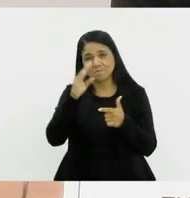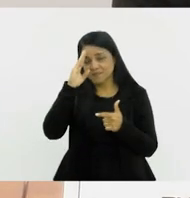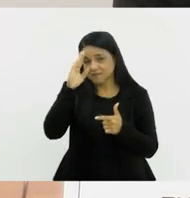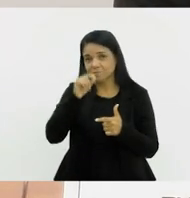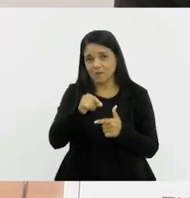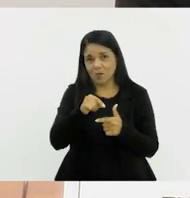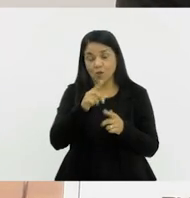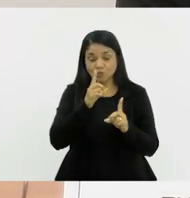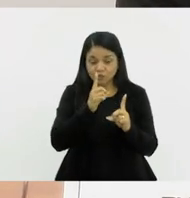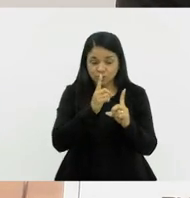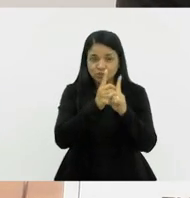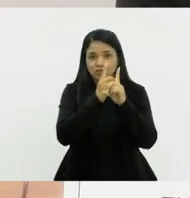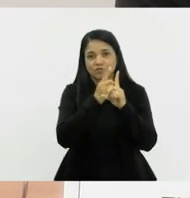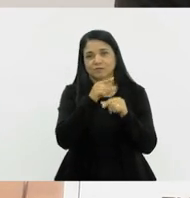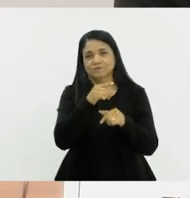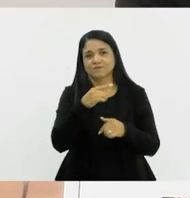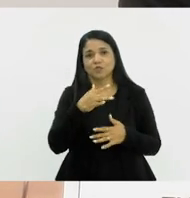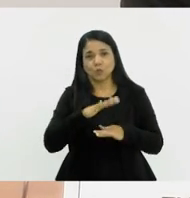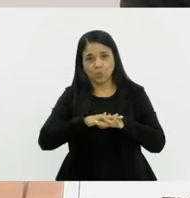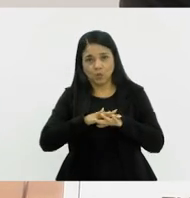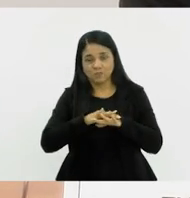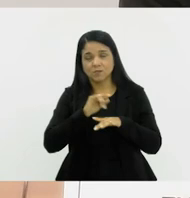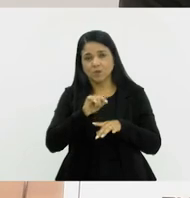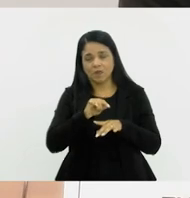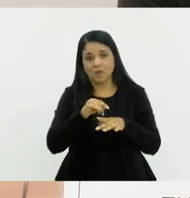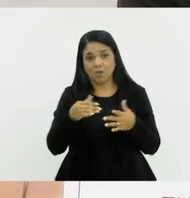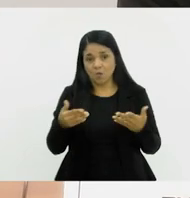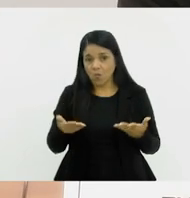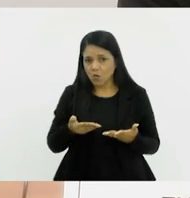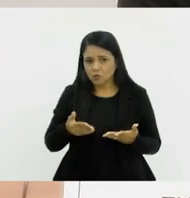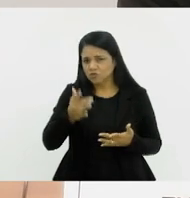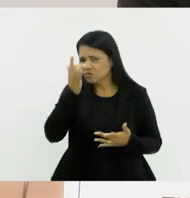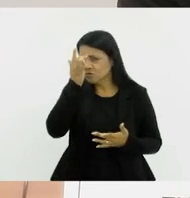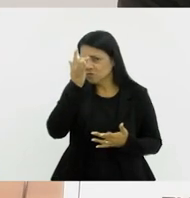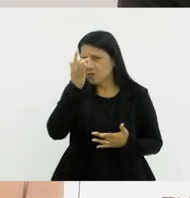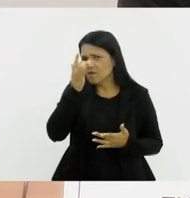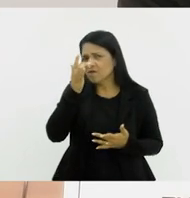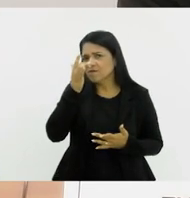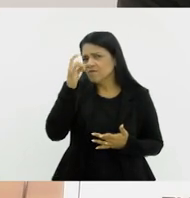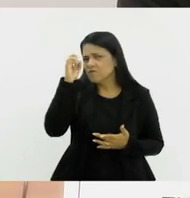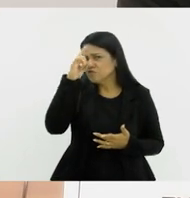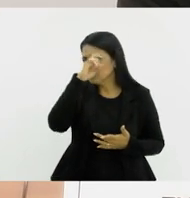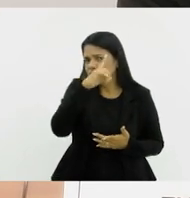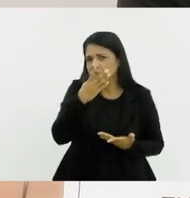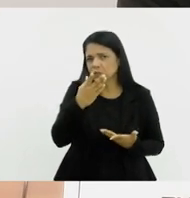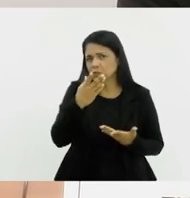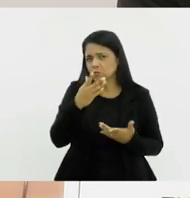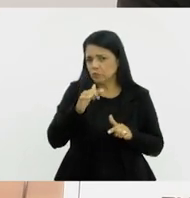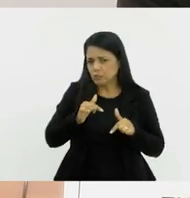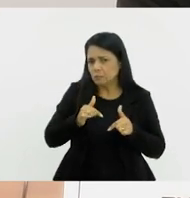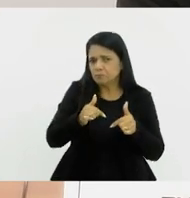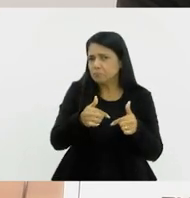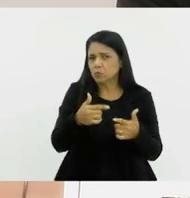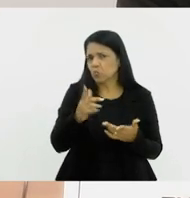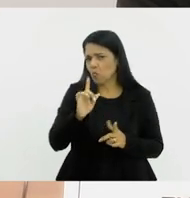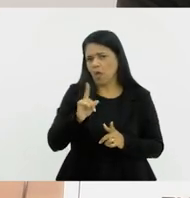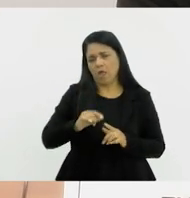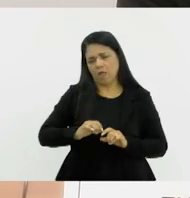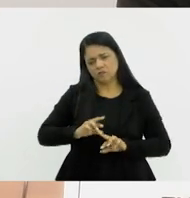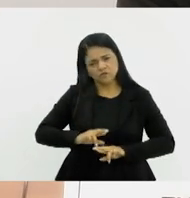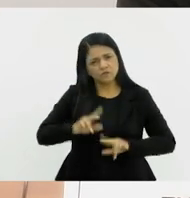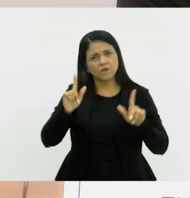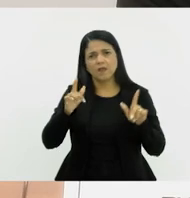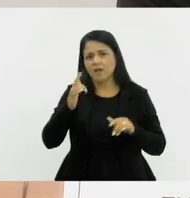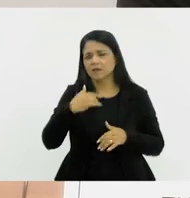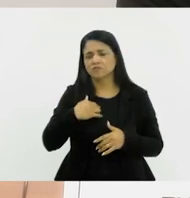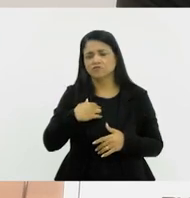na nossa realidade hoje, não seria algo tão difícil de ser executado. Então, acho que se a gente tivesse